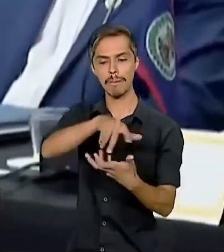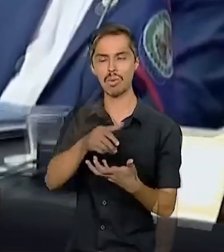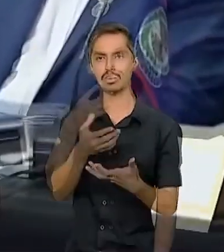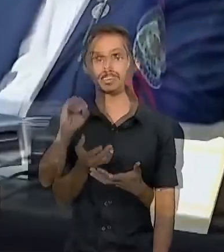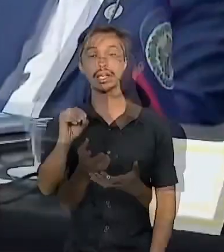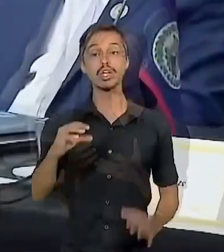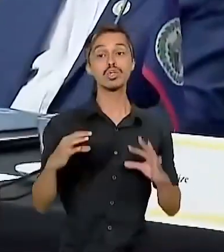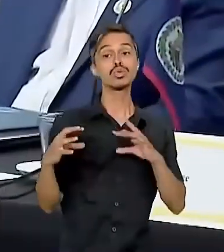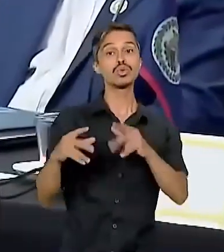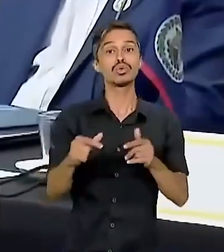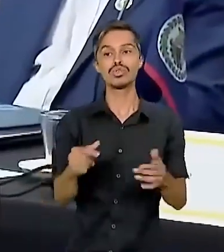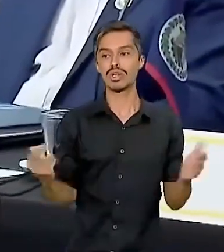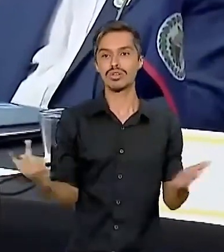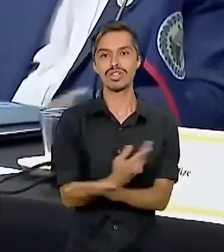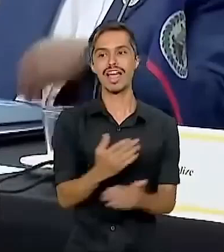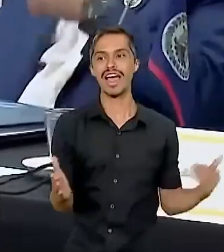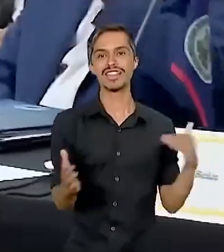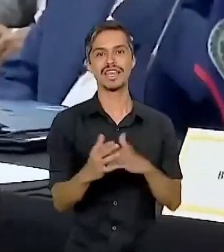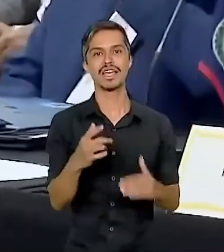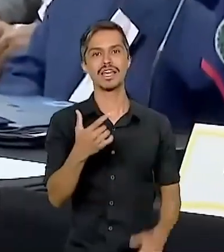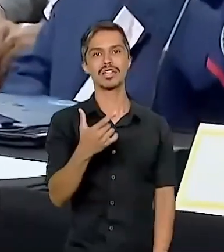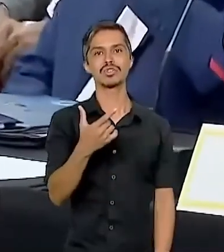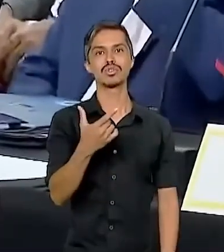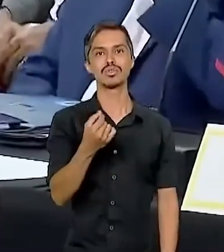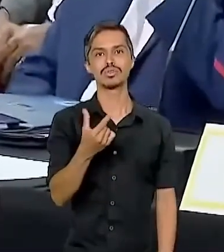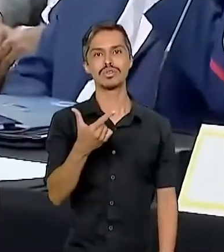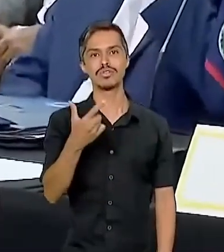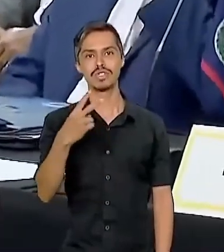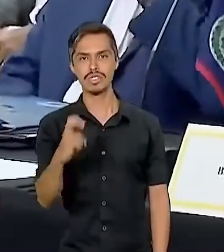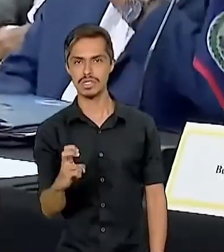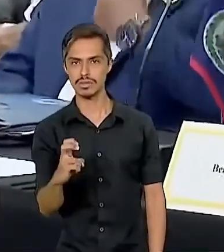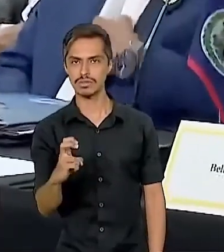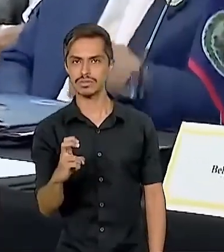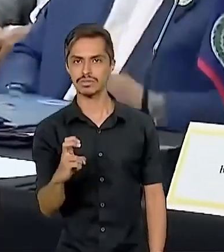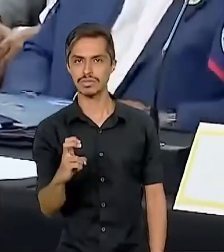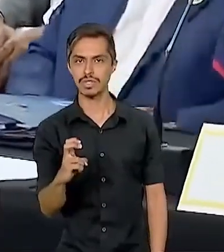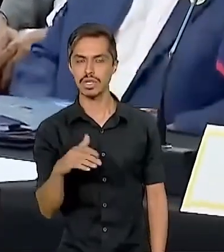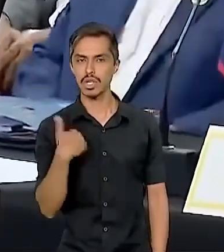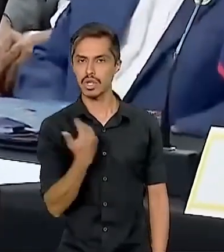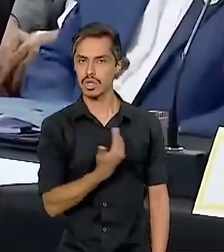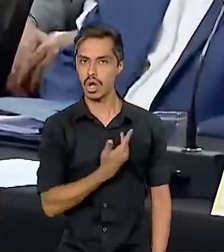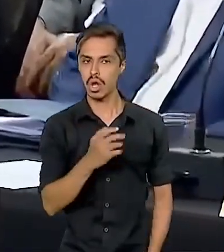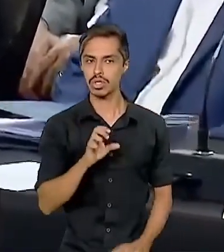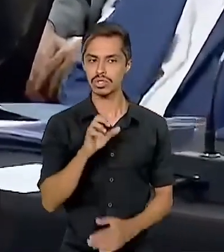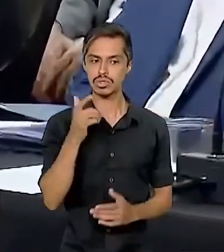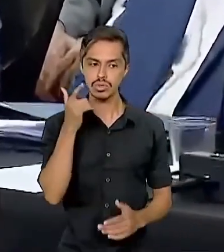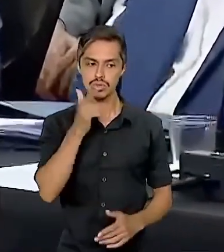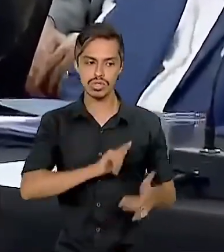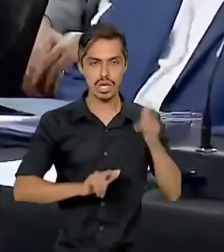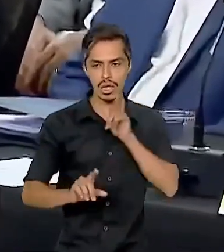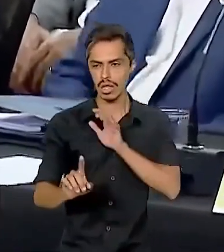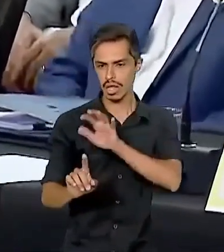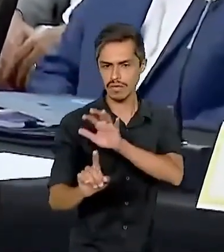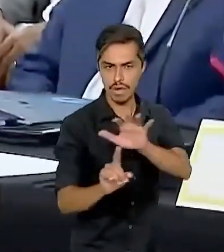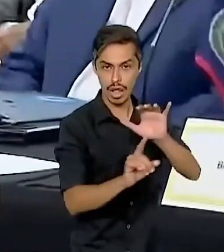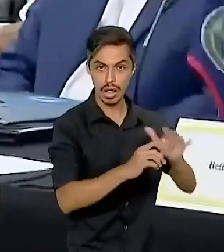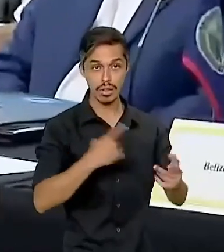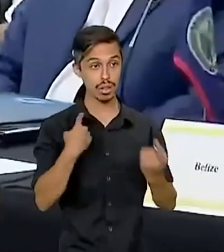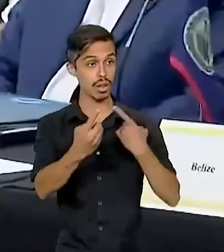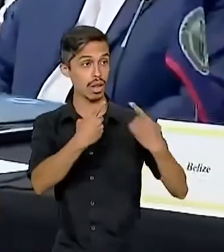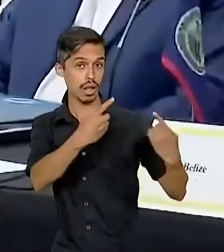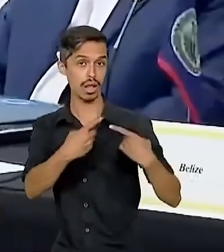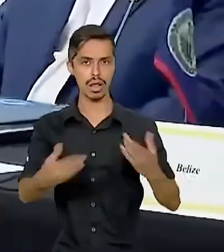separados. Se falamos como região, temos mais chance de influenciar os grandes debates da